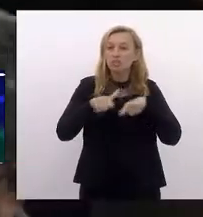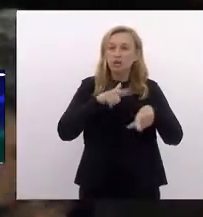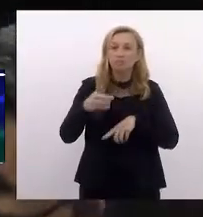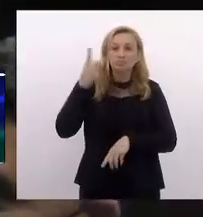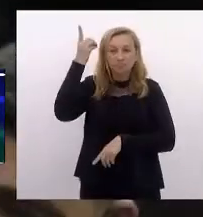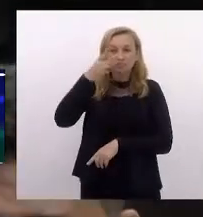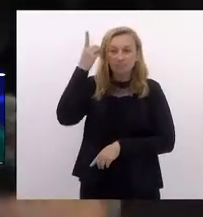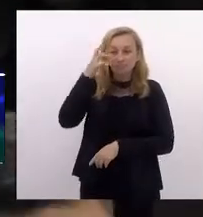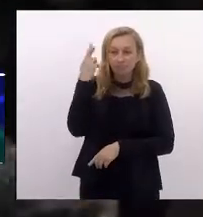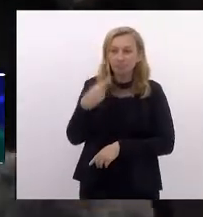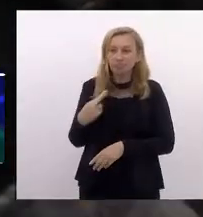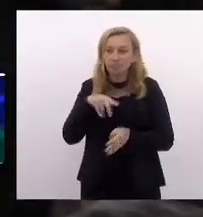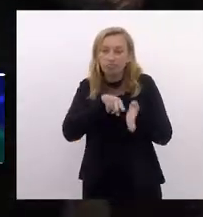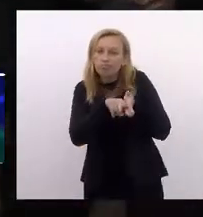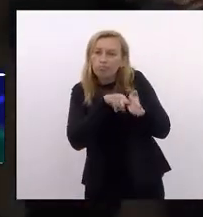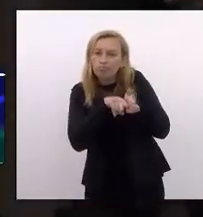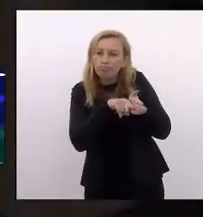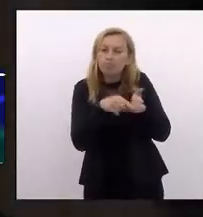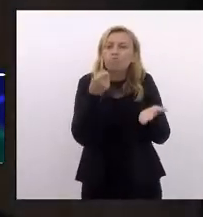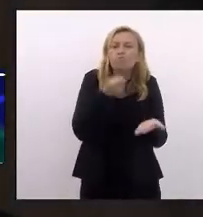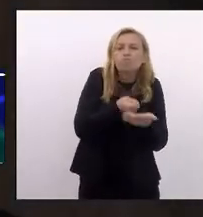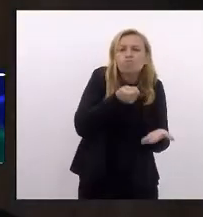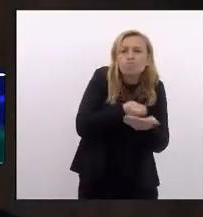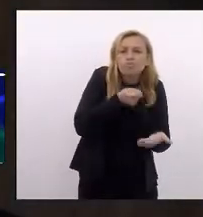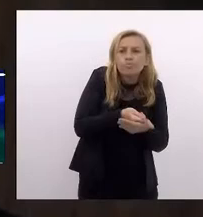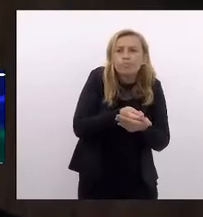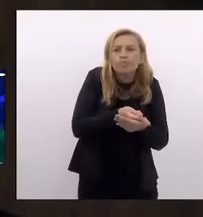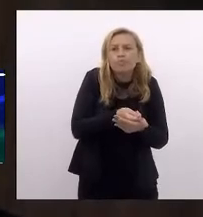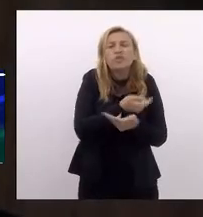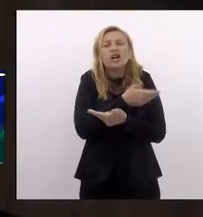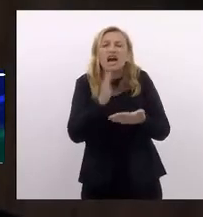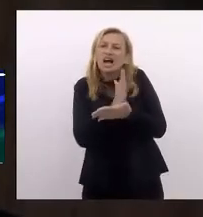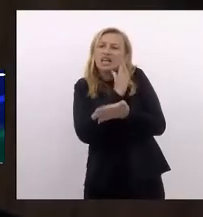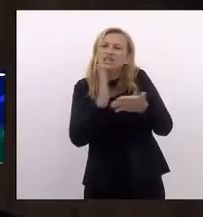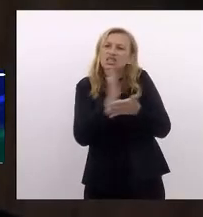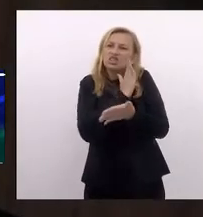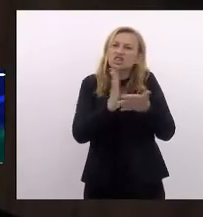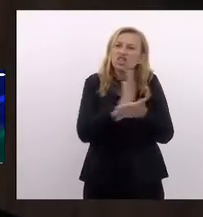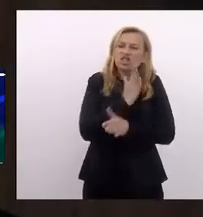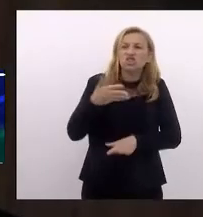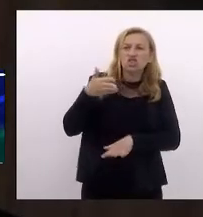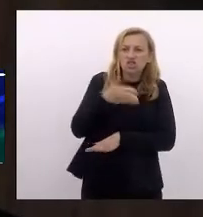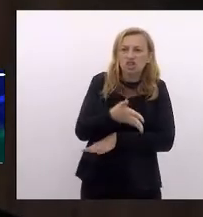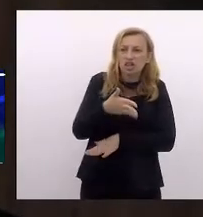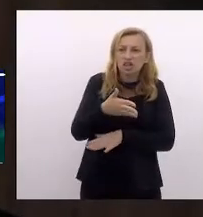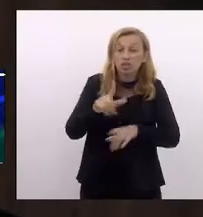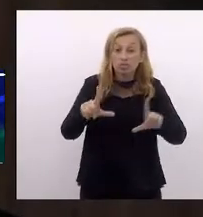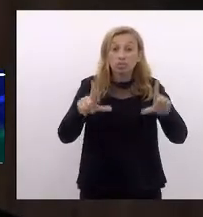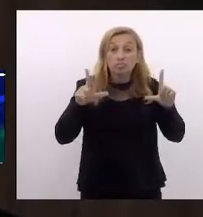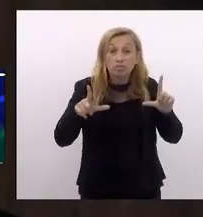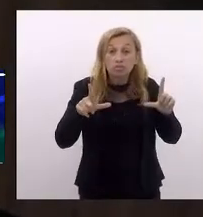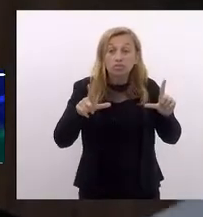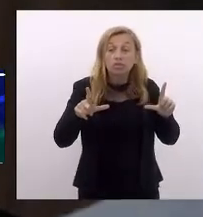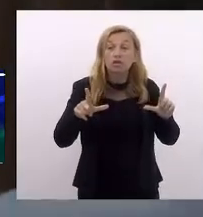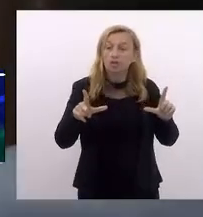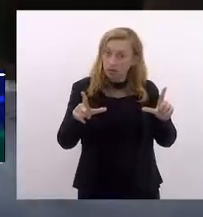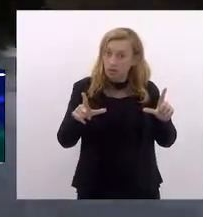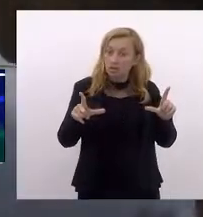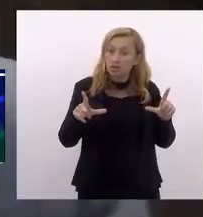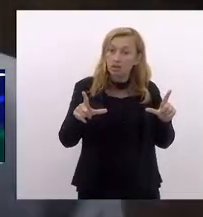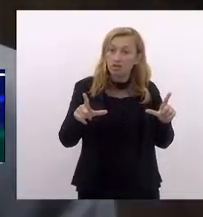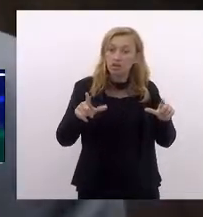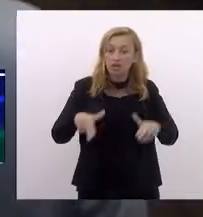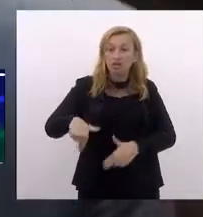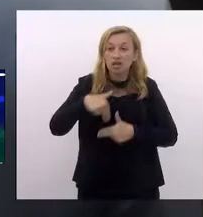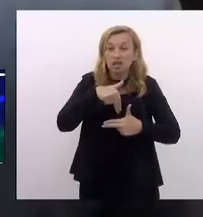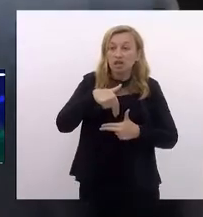Deputado a Renata fiscalizei cobrei muita das vezes até cheguei a me disponho plenário porque muitos